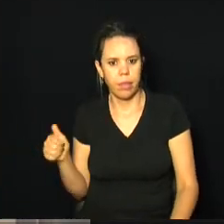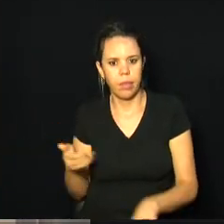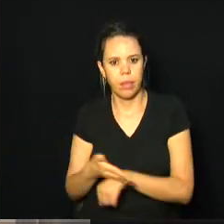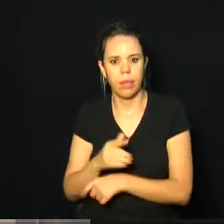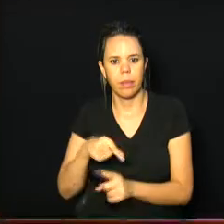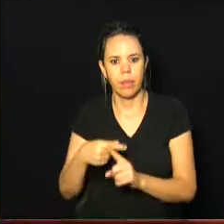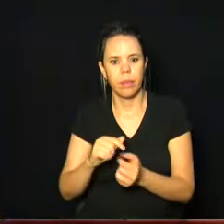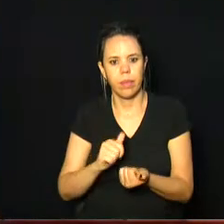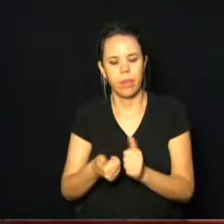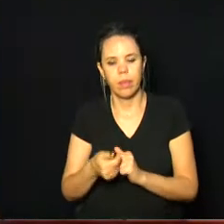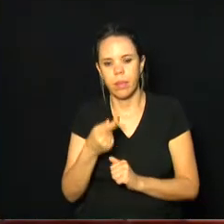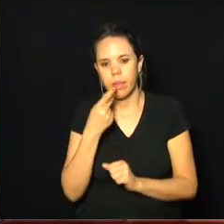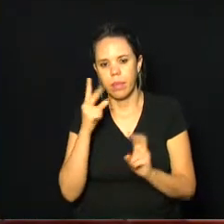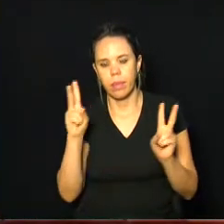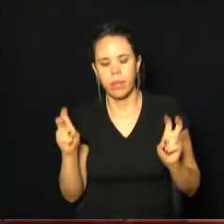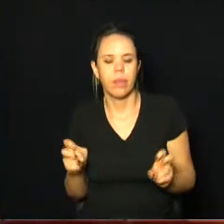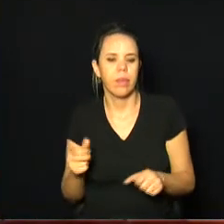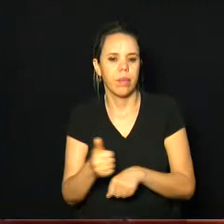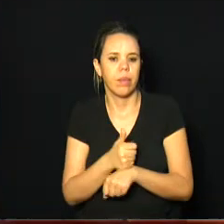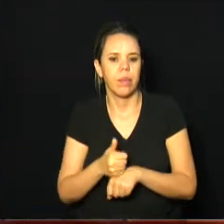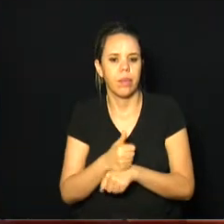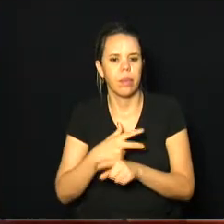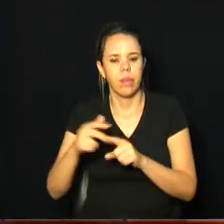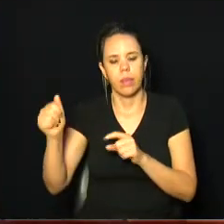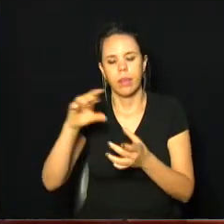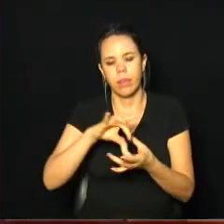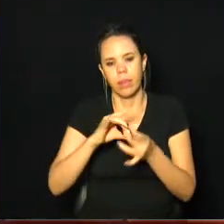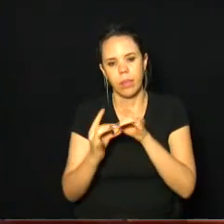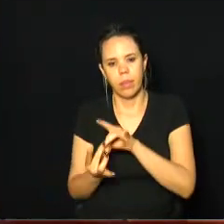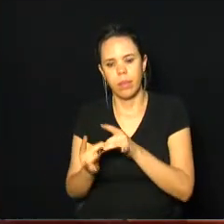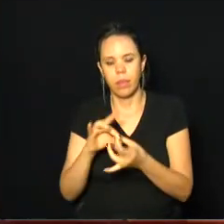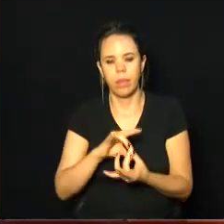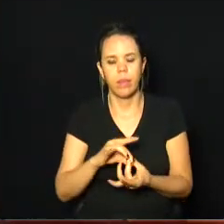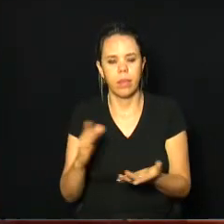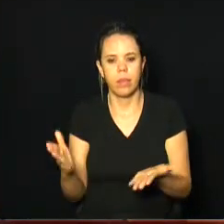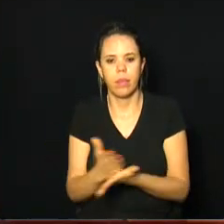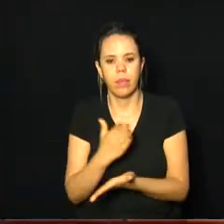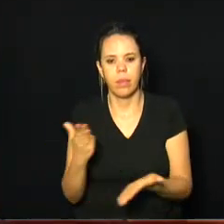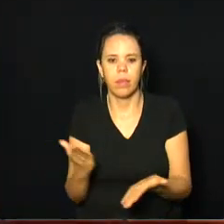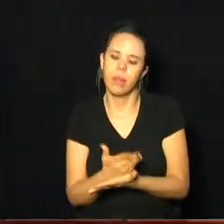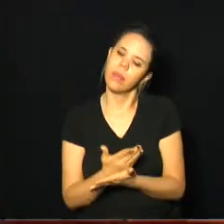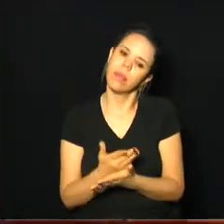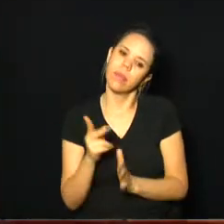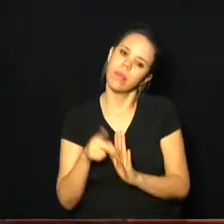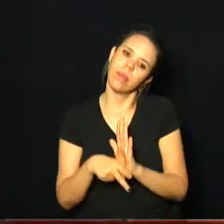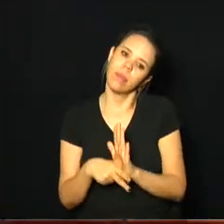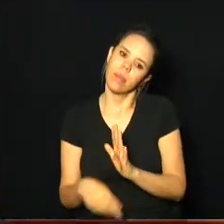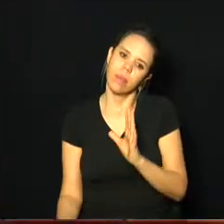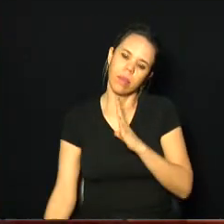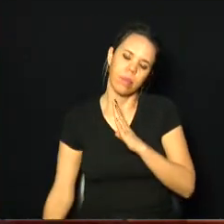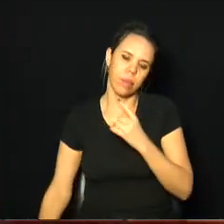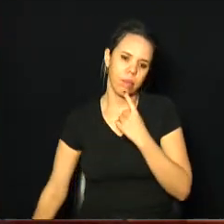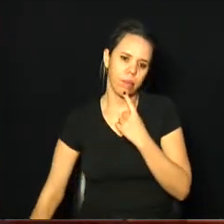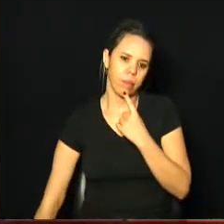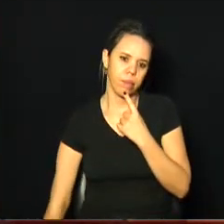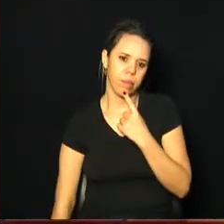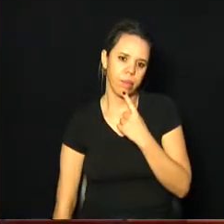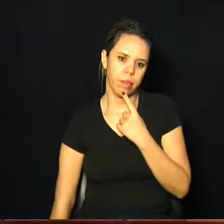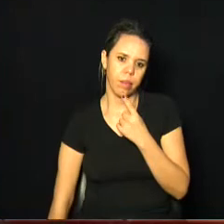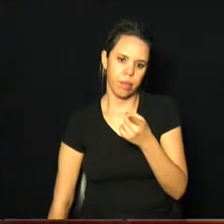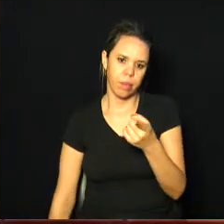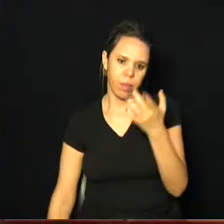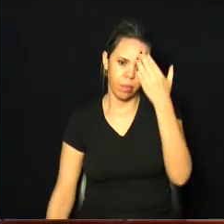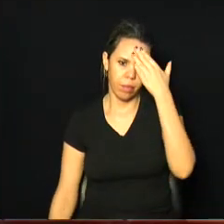Mais Esportes, falando sobre a carreira, campeão olímpico, sobre o livro e também o projeto aqui na cidade de Campinas.